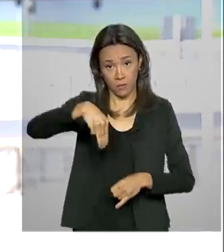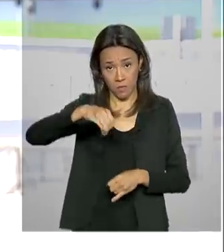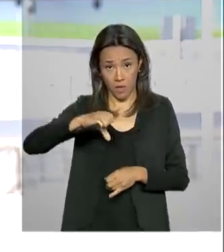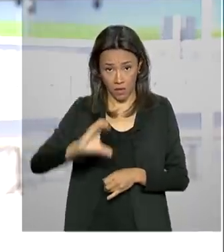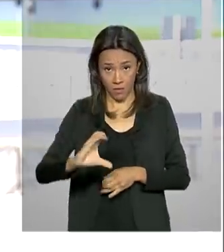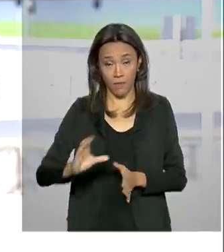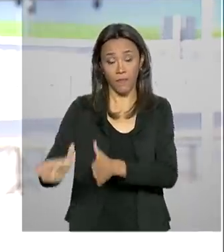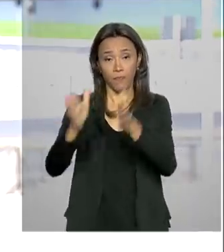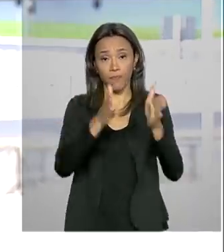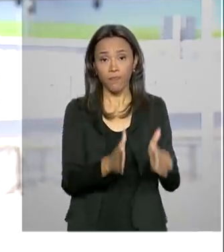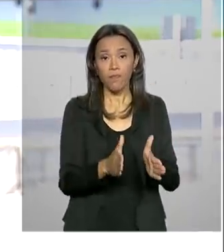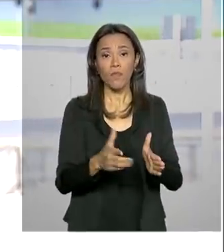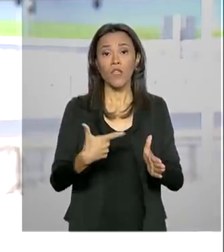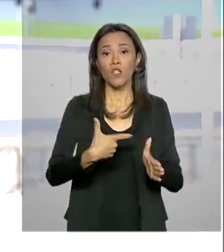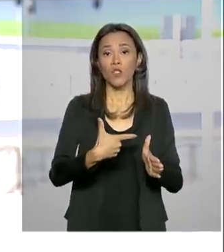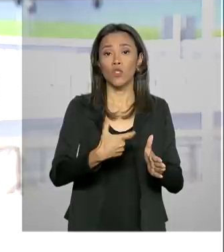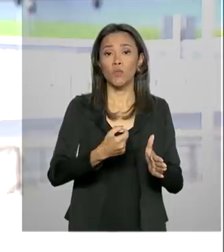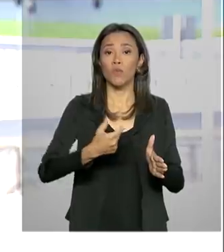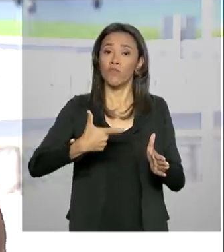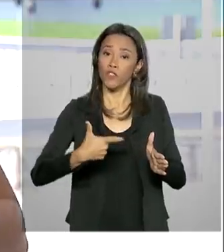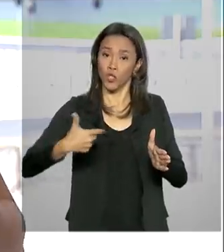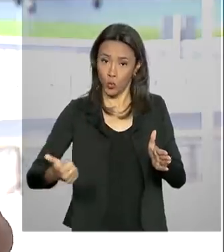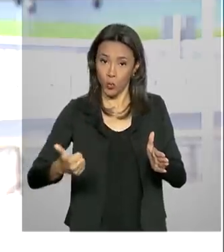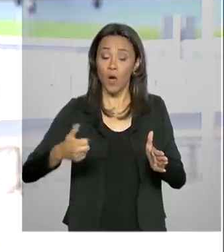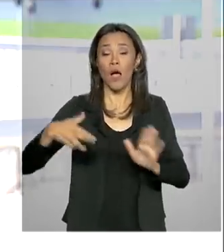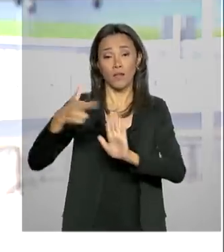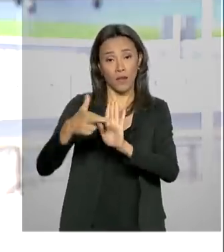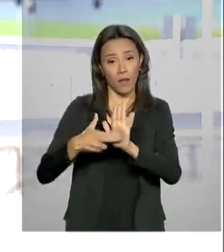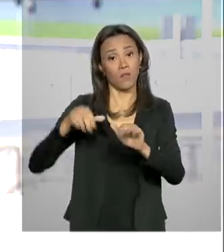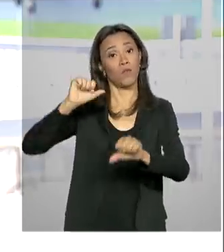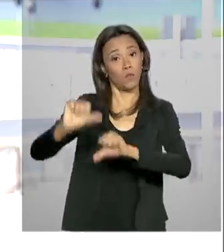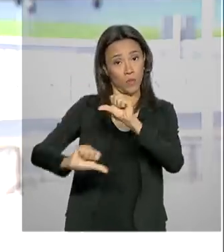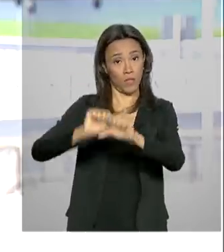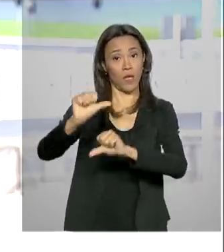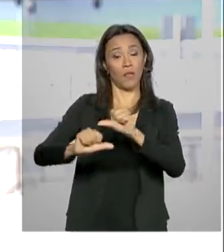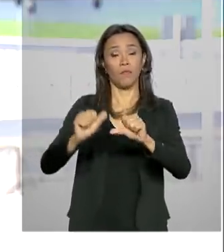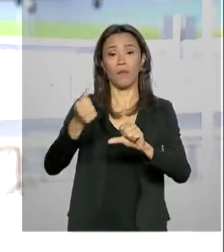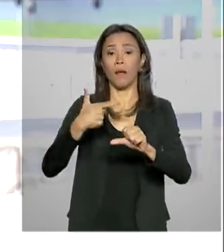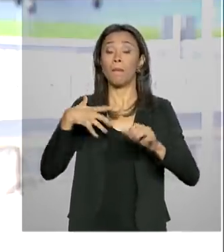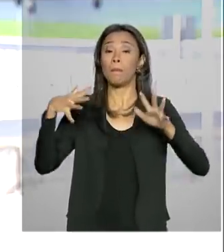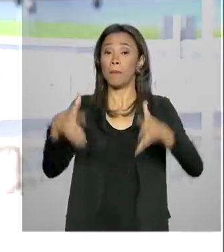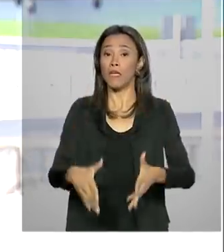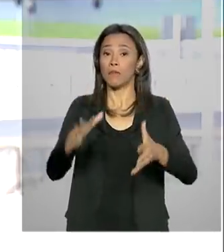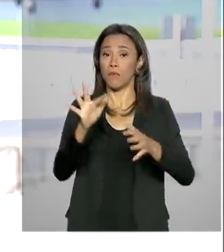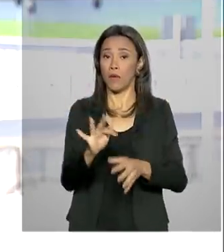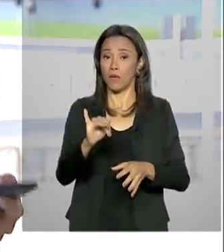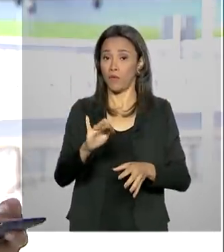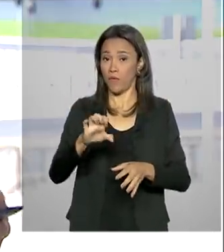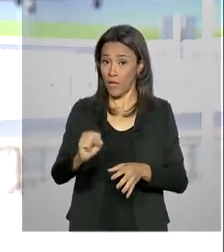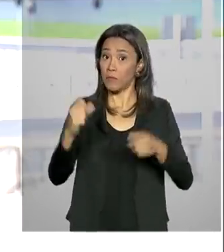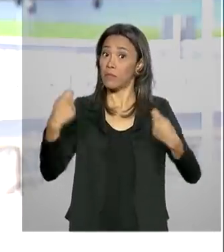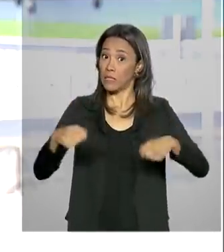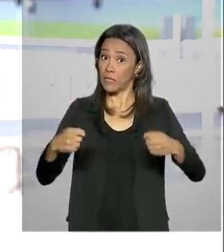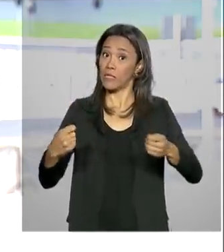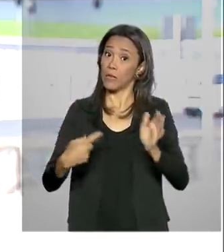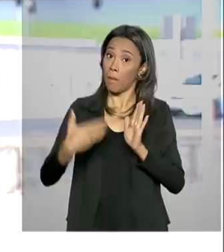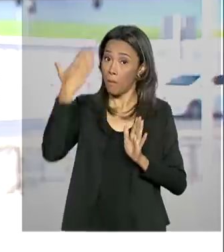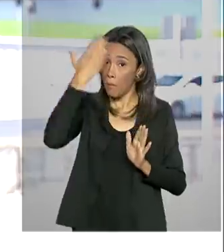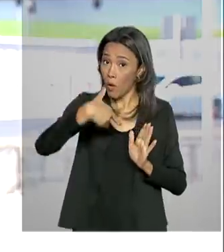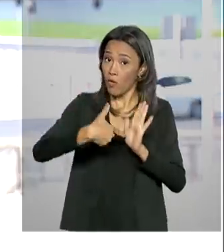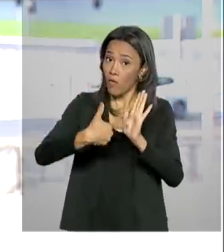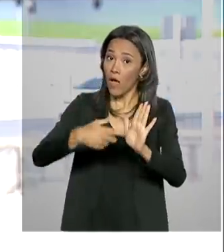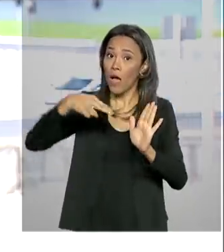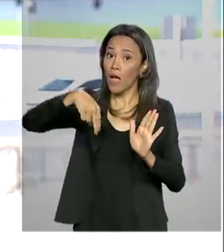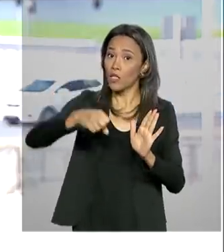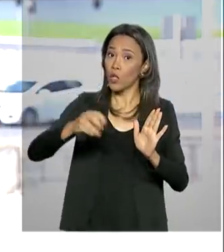2021, as regras também foram alteradas. Para concorrer ao FIES, os estudantes terão de comprovar nota na redação acima de